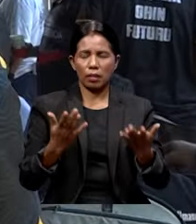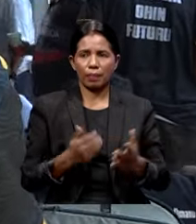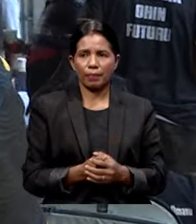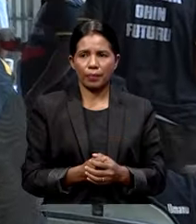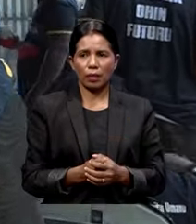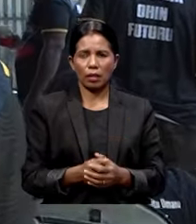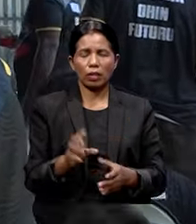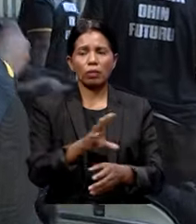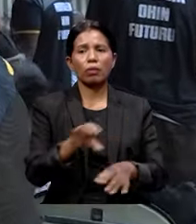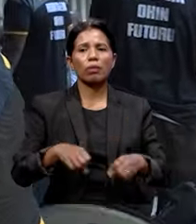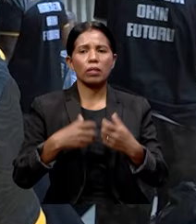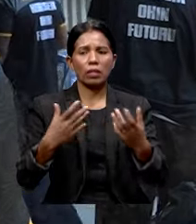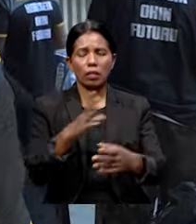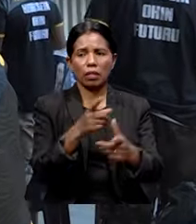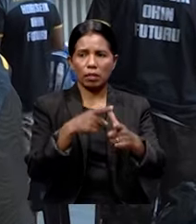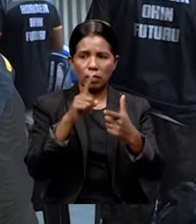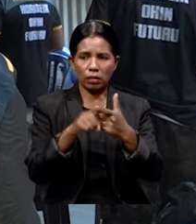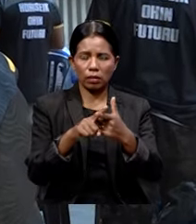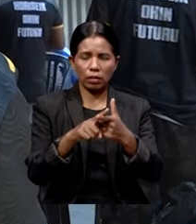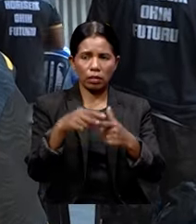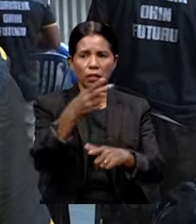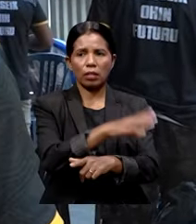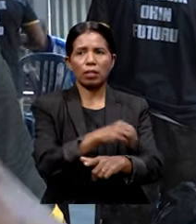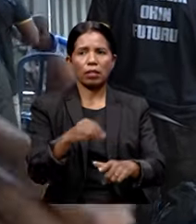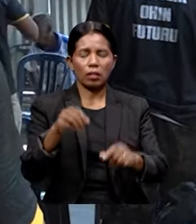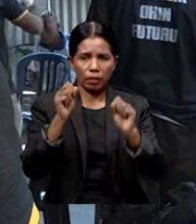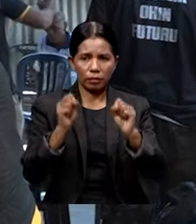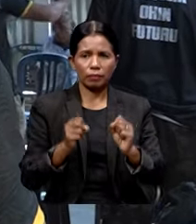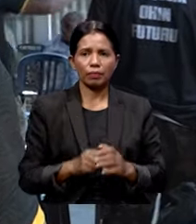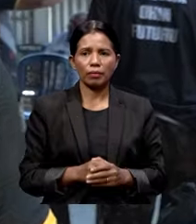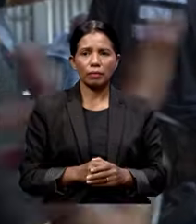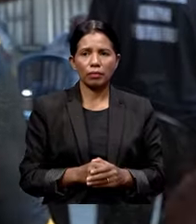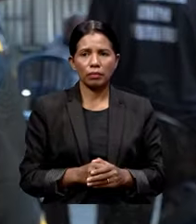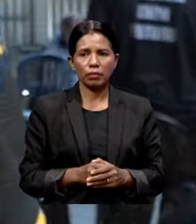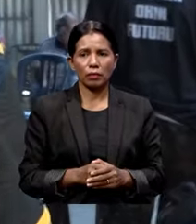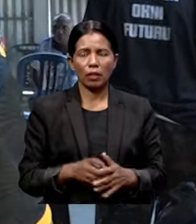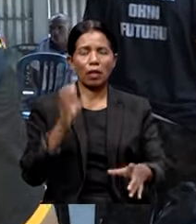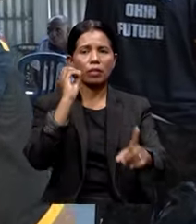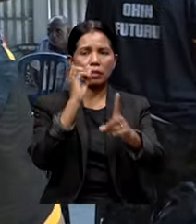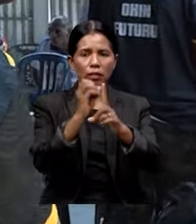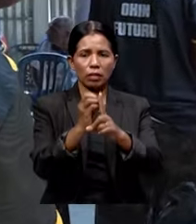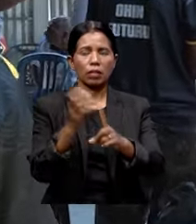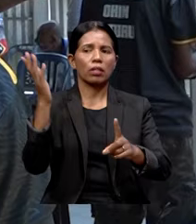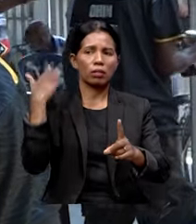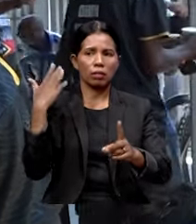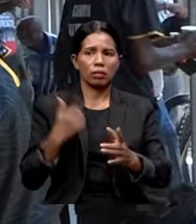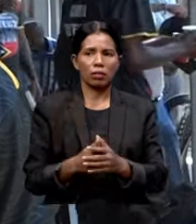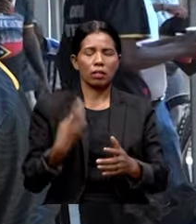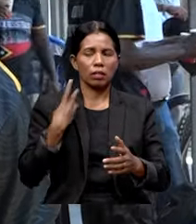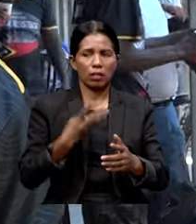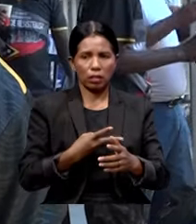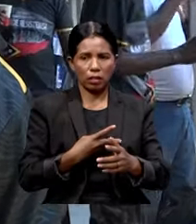tu maneira ou ensaio para depois quando carucum a tu objetivo não é bem ulu essa